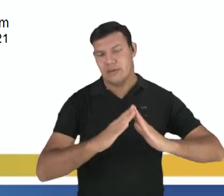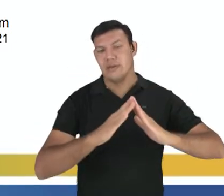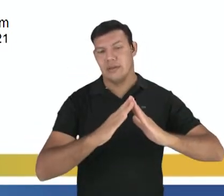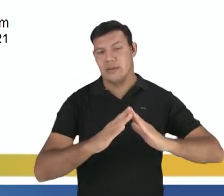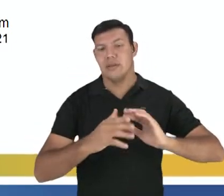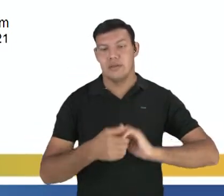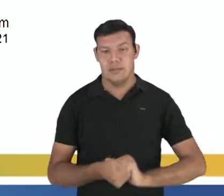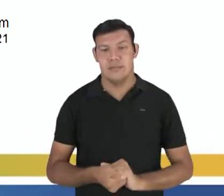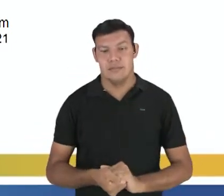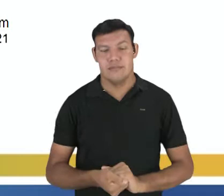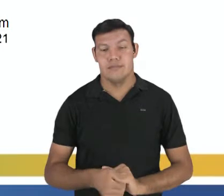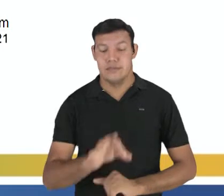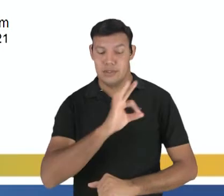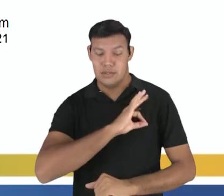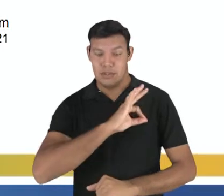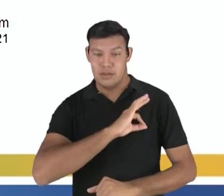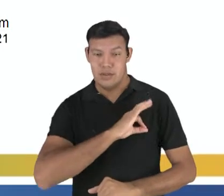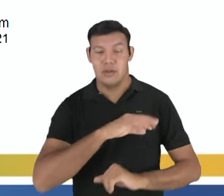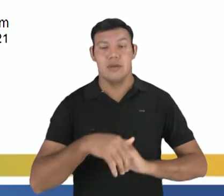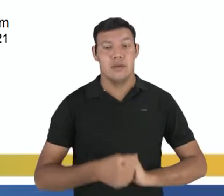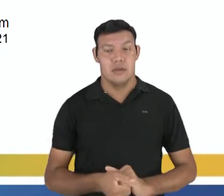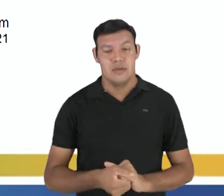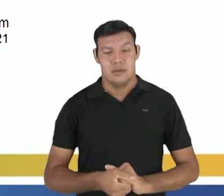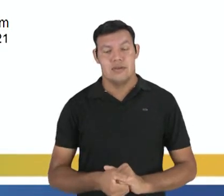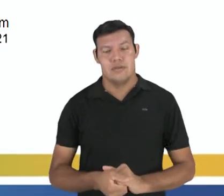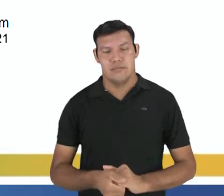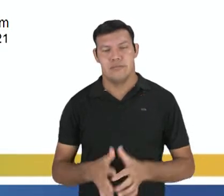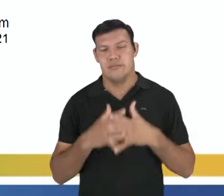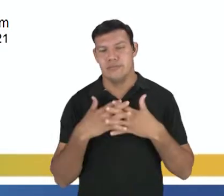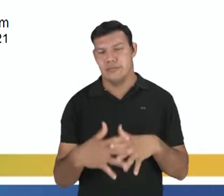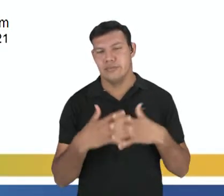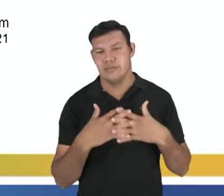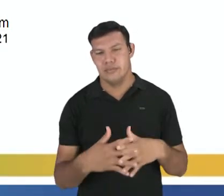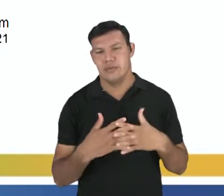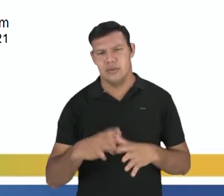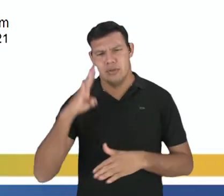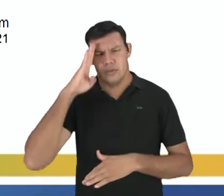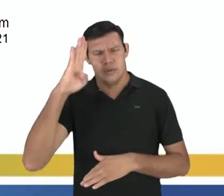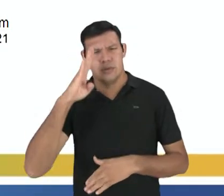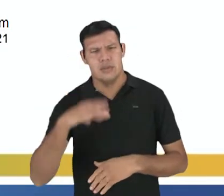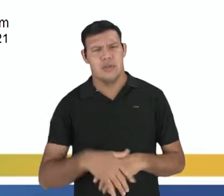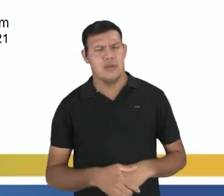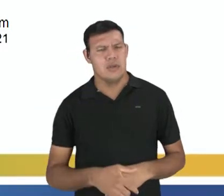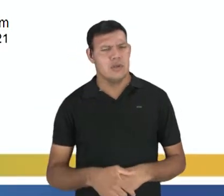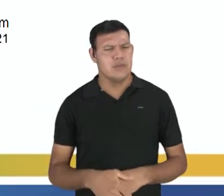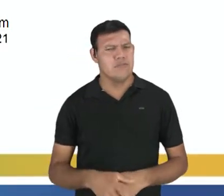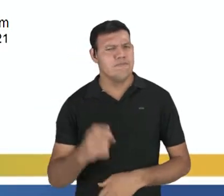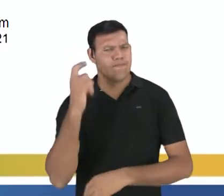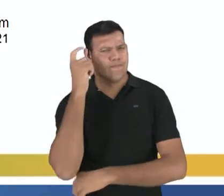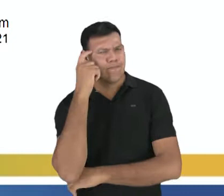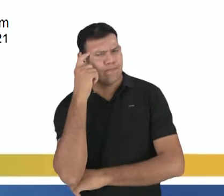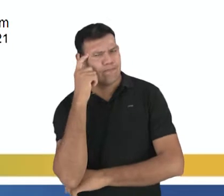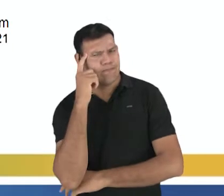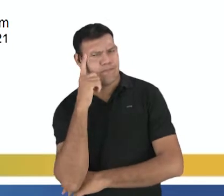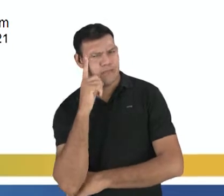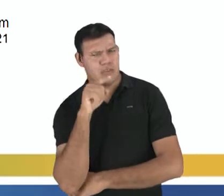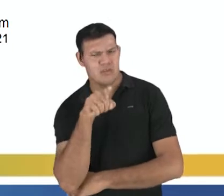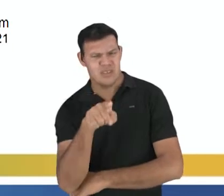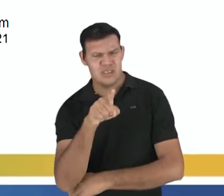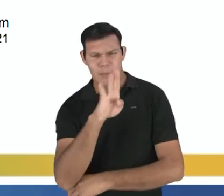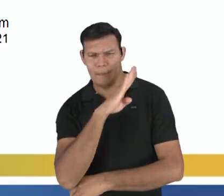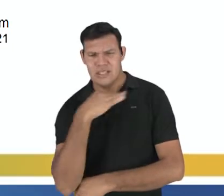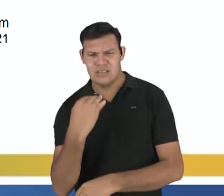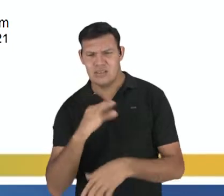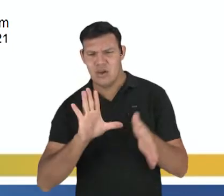comandante da polícia. No meio do tumulto, um tenente se aproximou de mim e disse: Pensei que tivesse dito que tinha